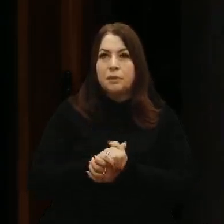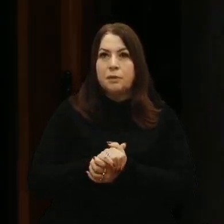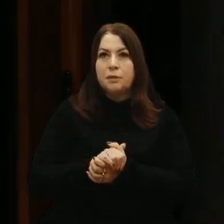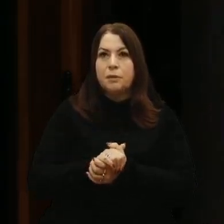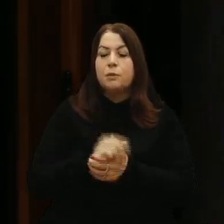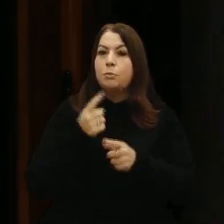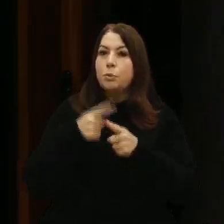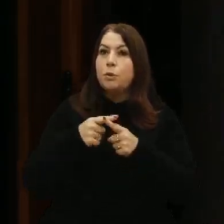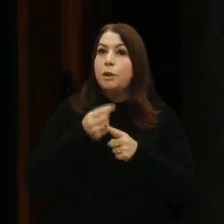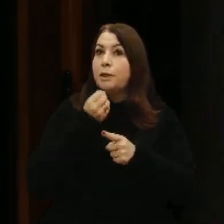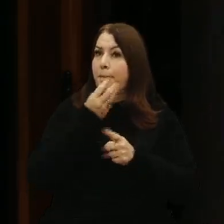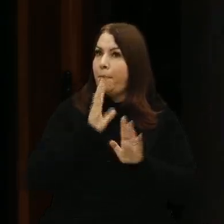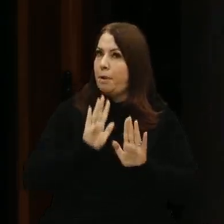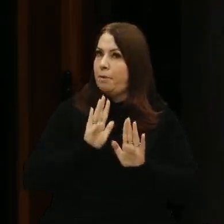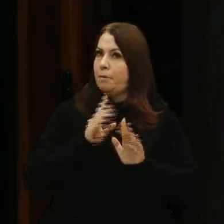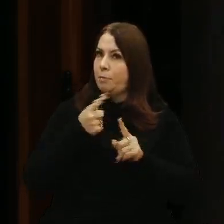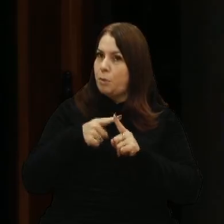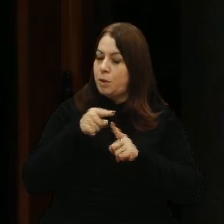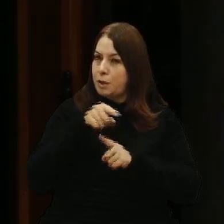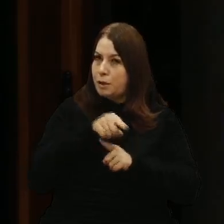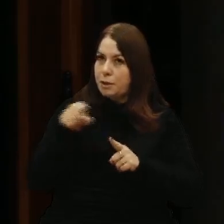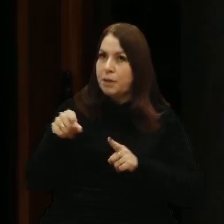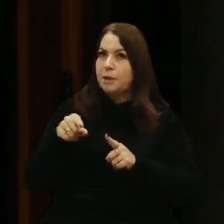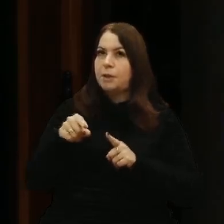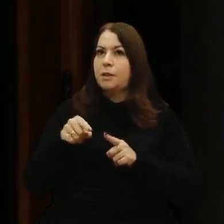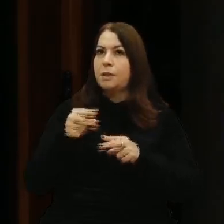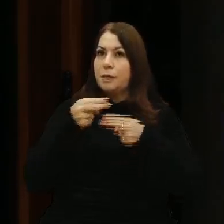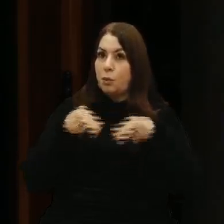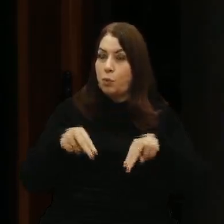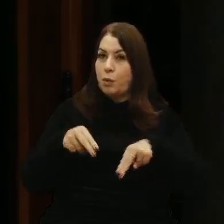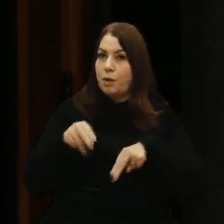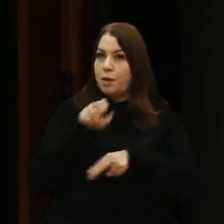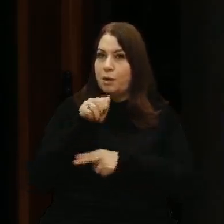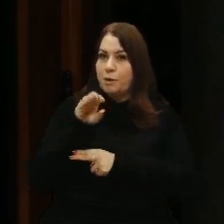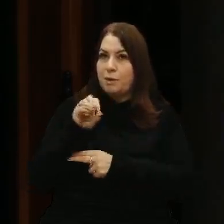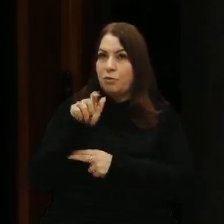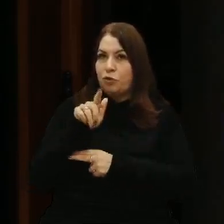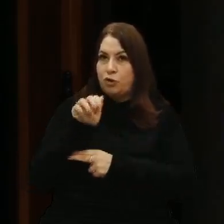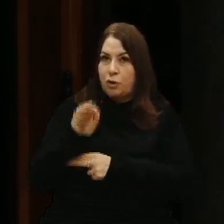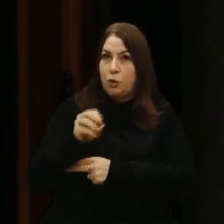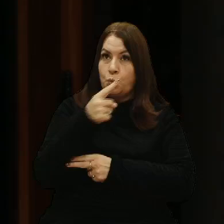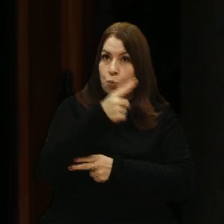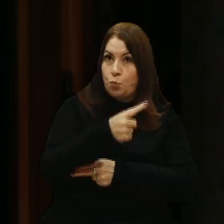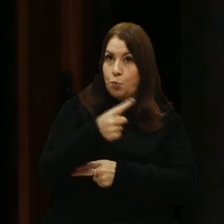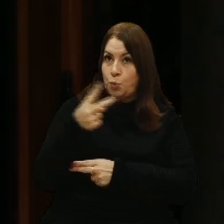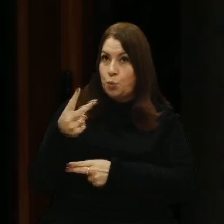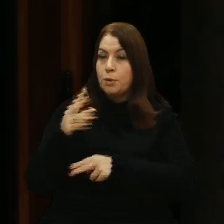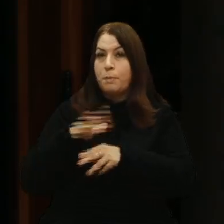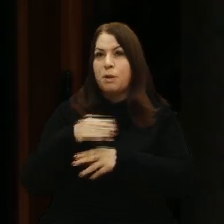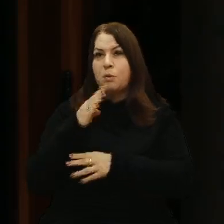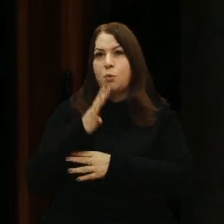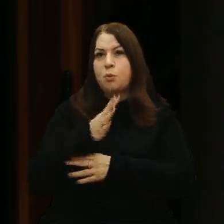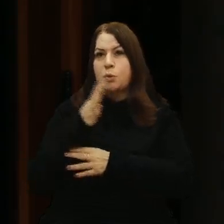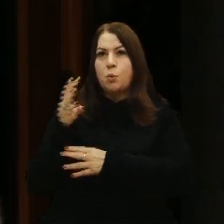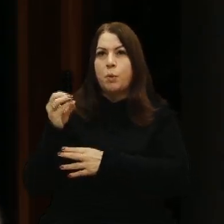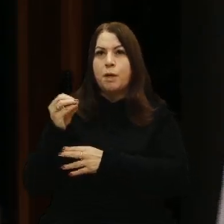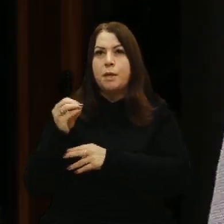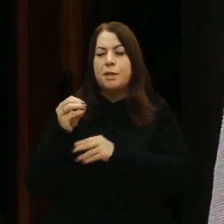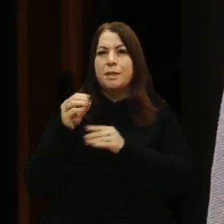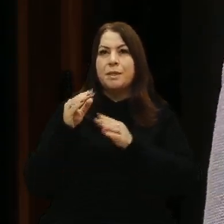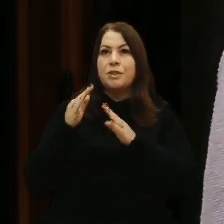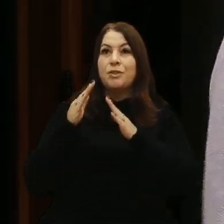Por que ainda bem? Porque assim que inaugurar o São Genaro 1 e 2, são mais 440 moradias que